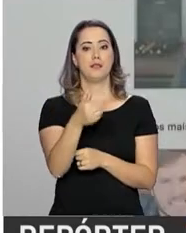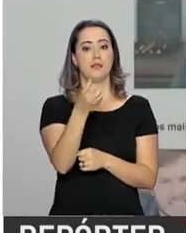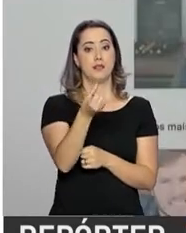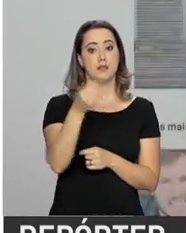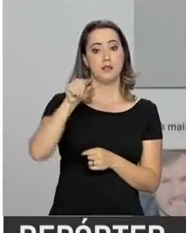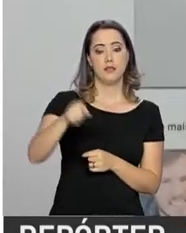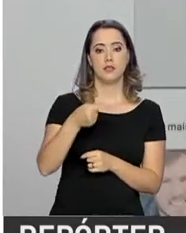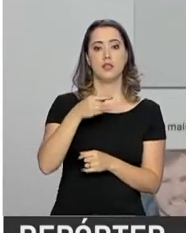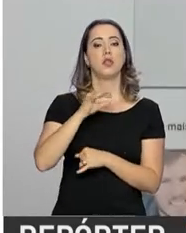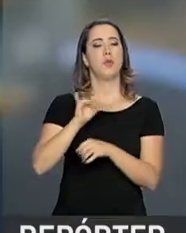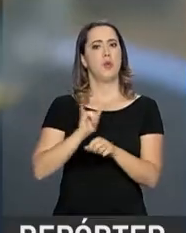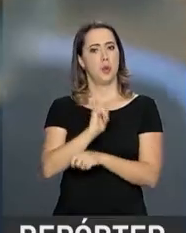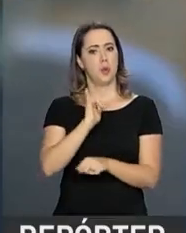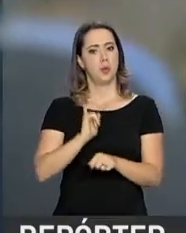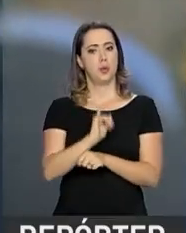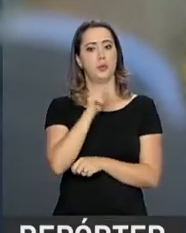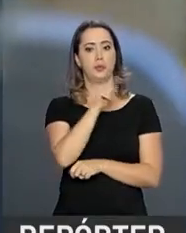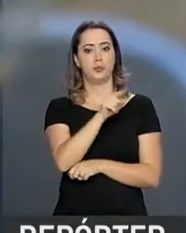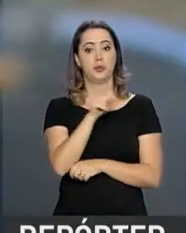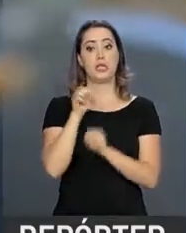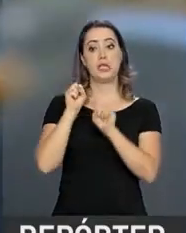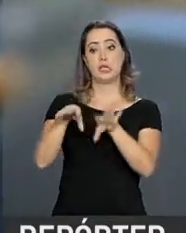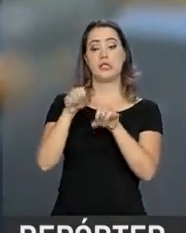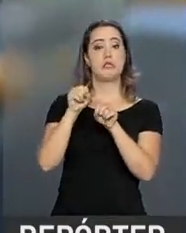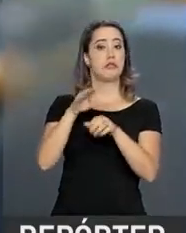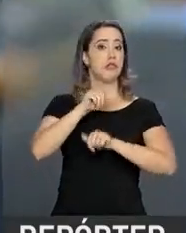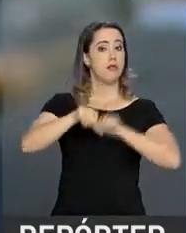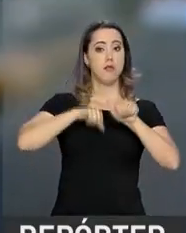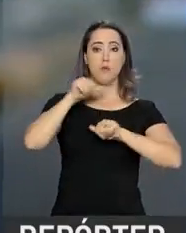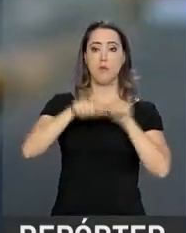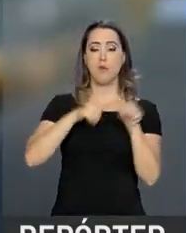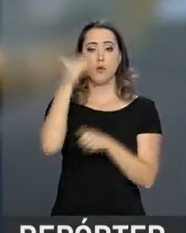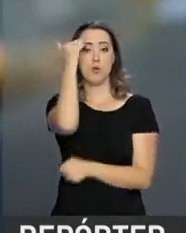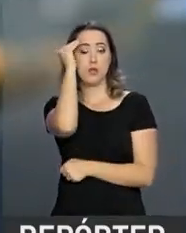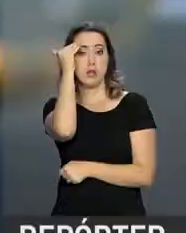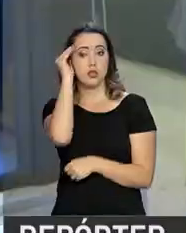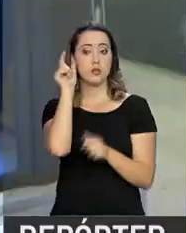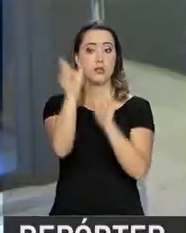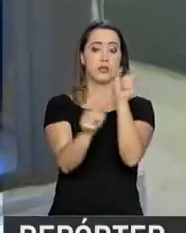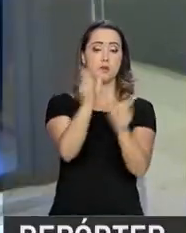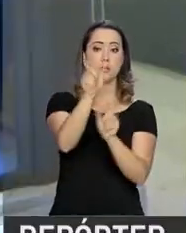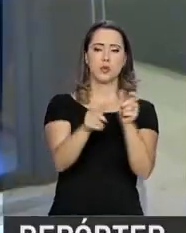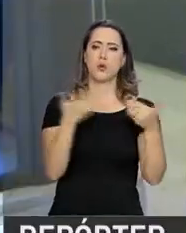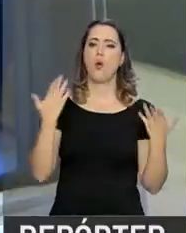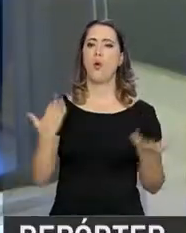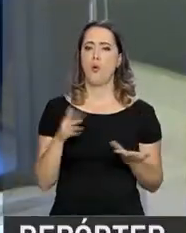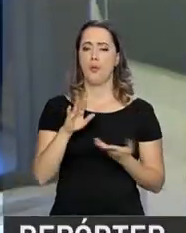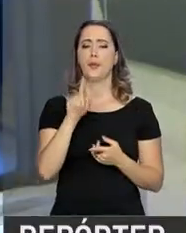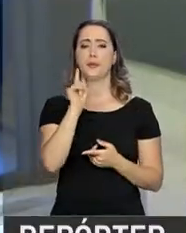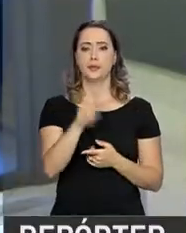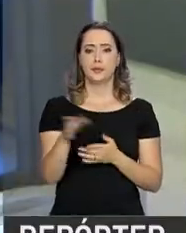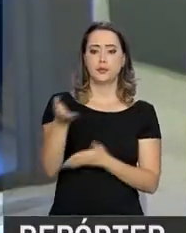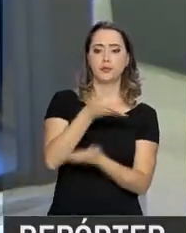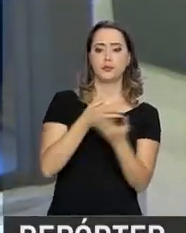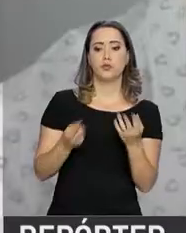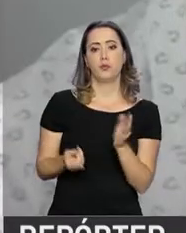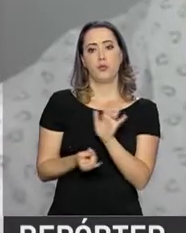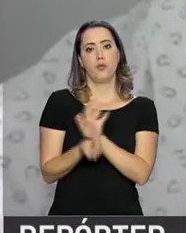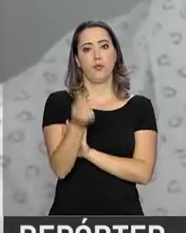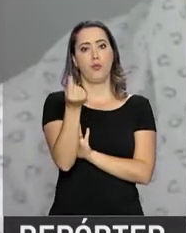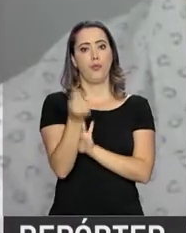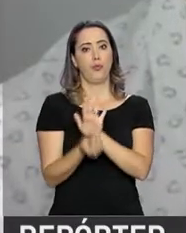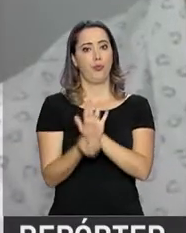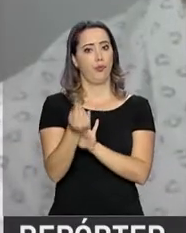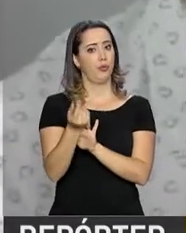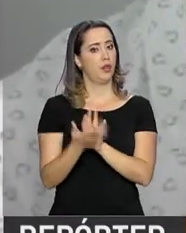inscritos no canal do YouTube, Thiago se dedica a desfazer esses tipos de mitos que envolvem a relação com o dinheiro. O